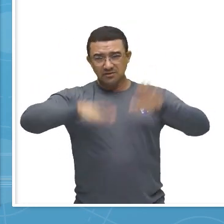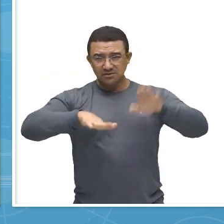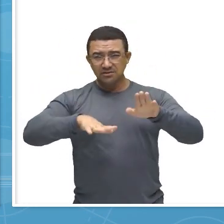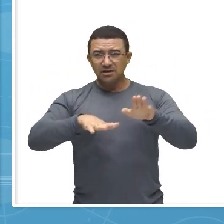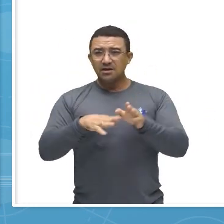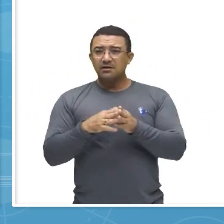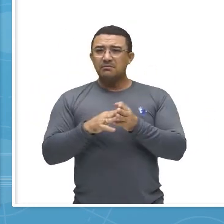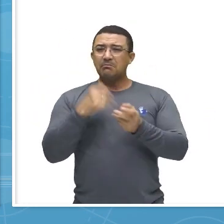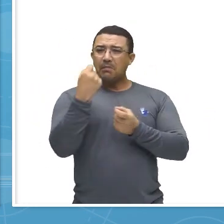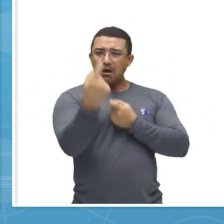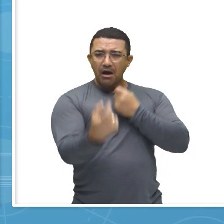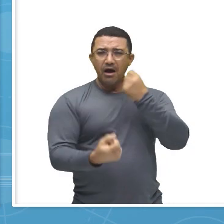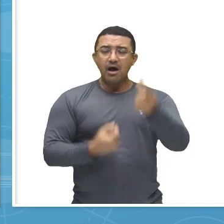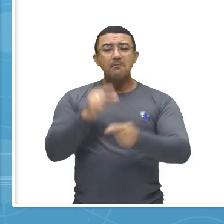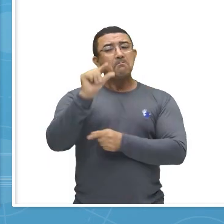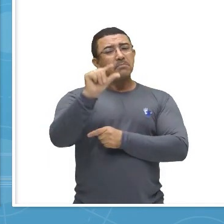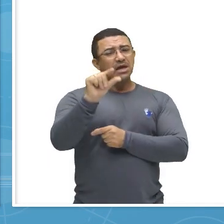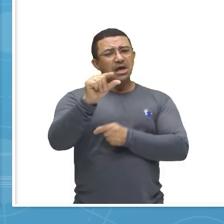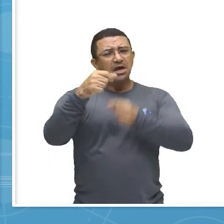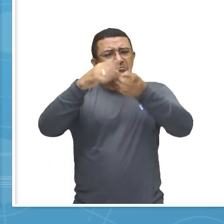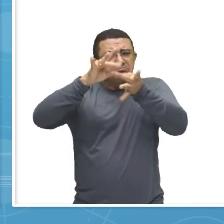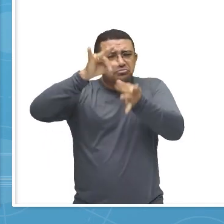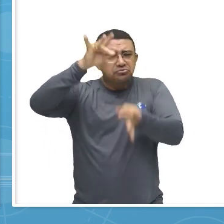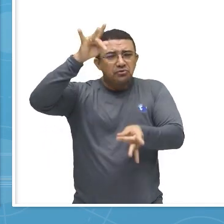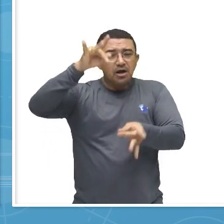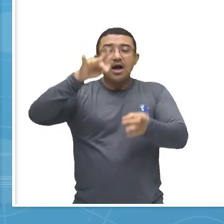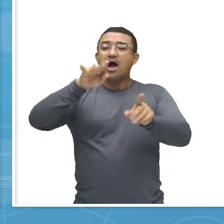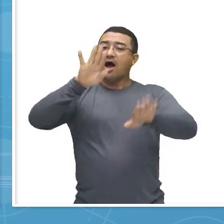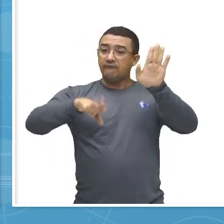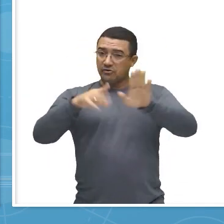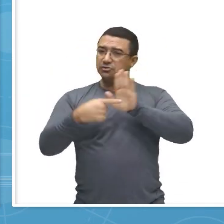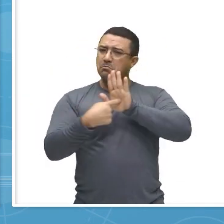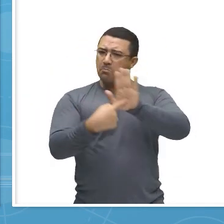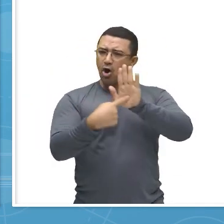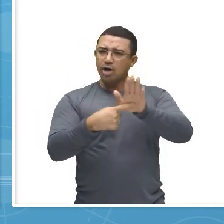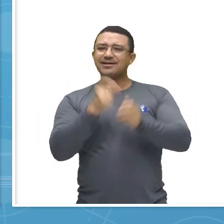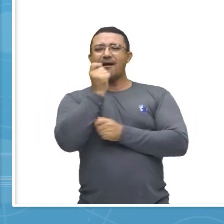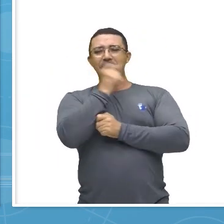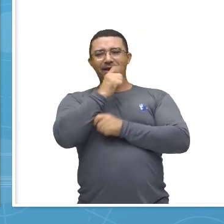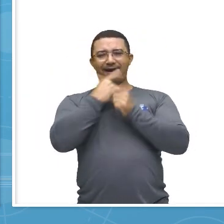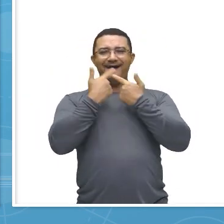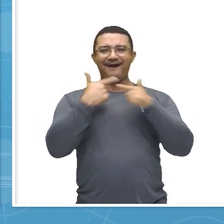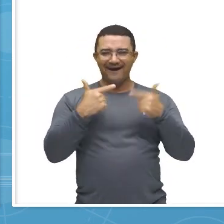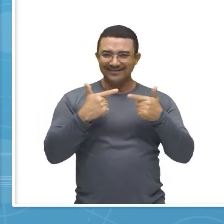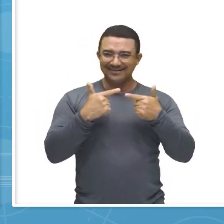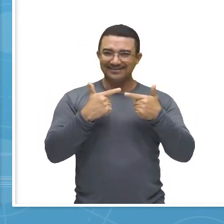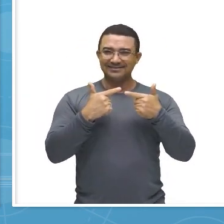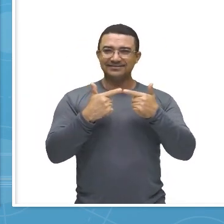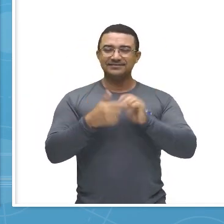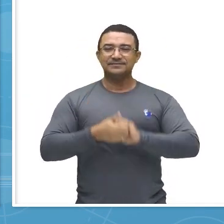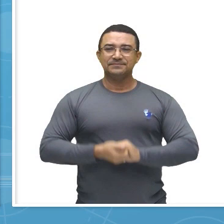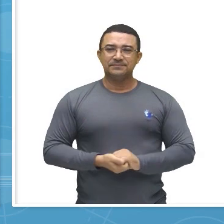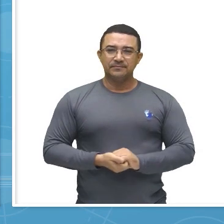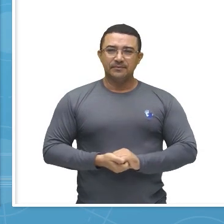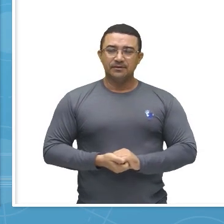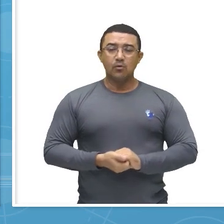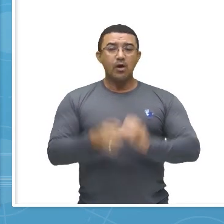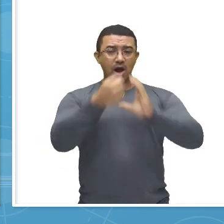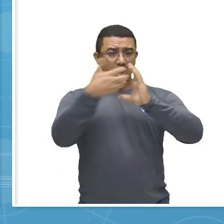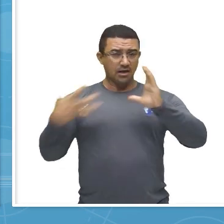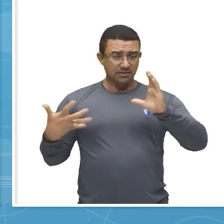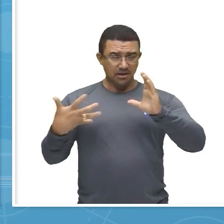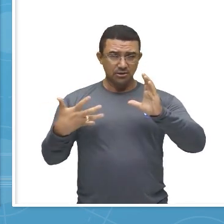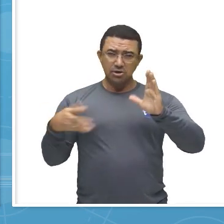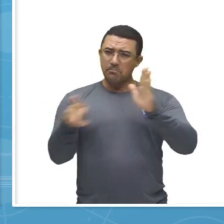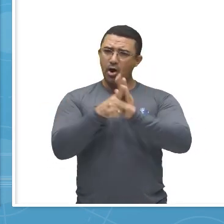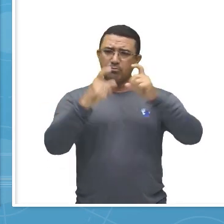que, quando bem combinados, mostram-se divertidos. O humor está justamente na quebra da expectativa. Então, características aí